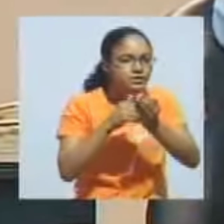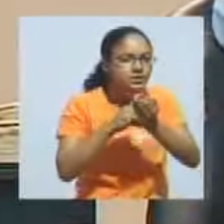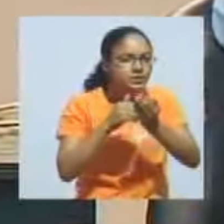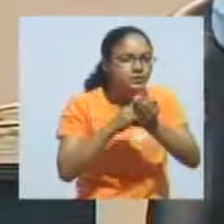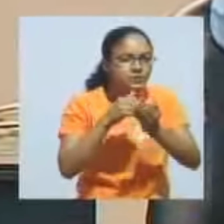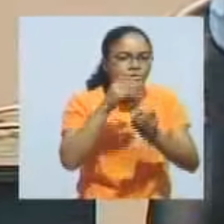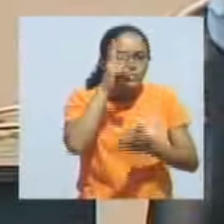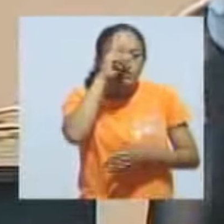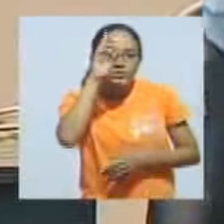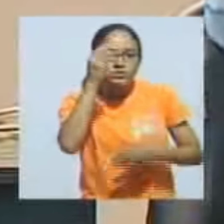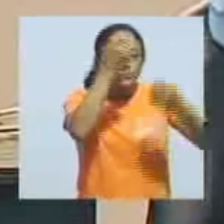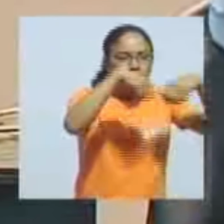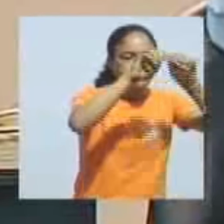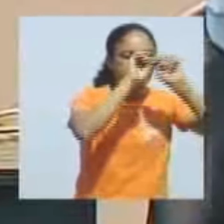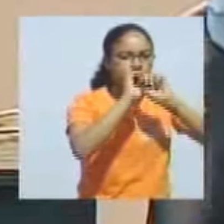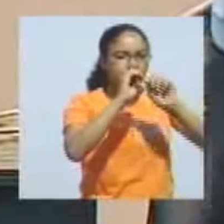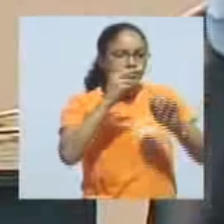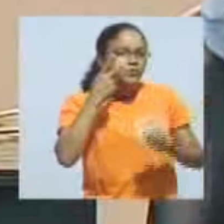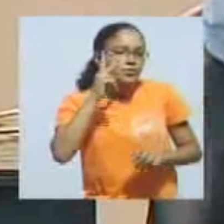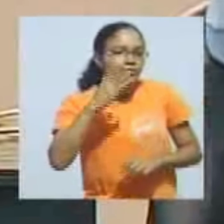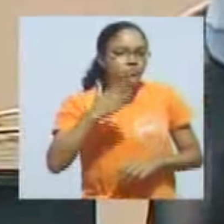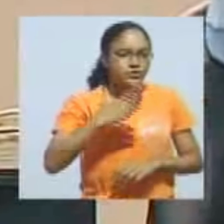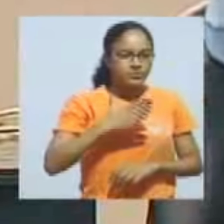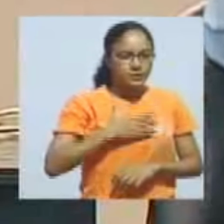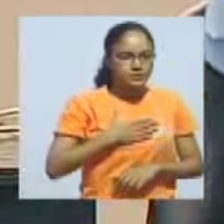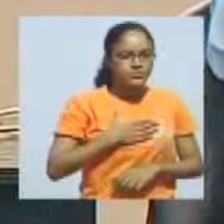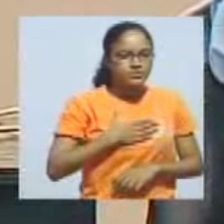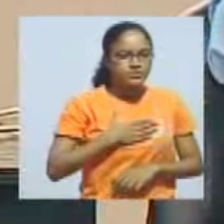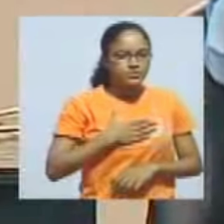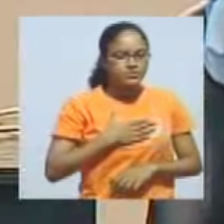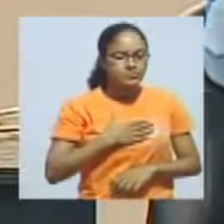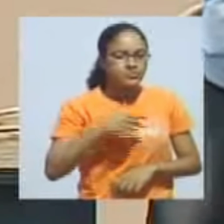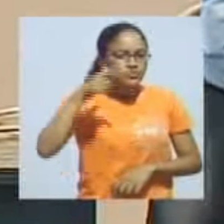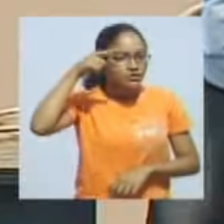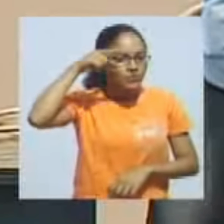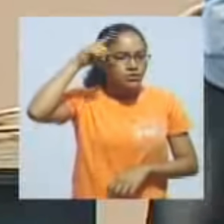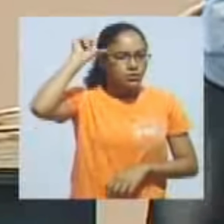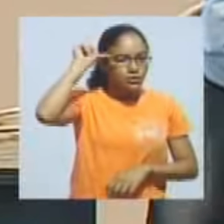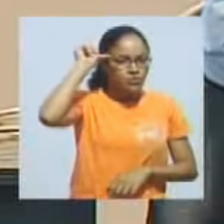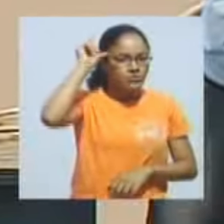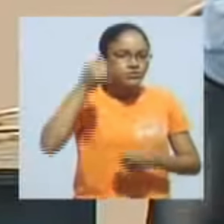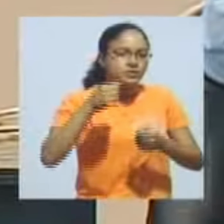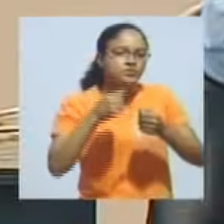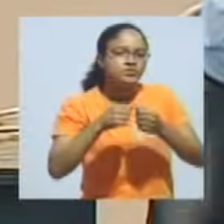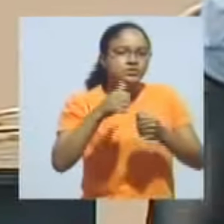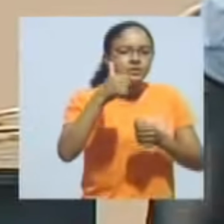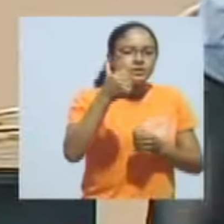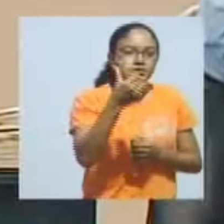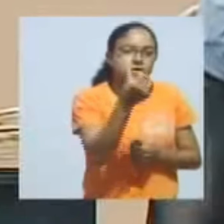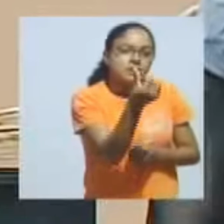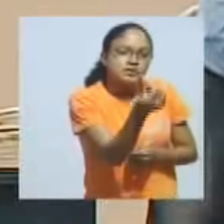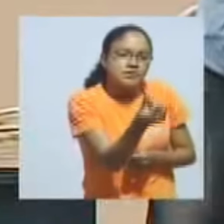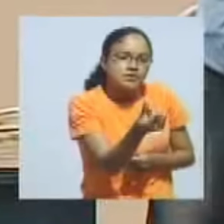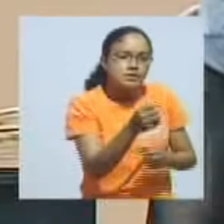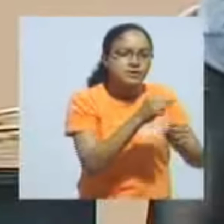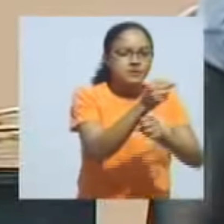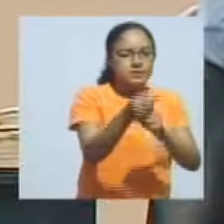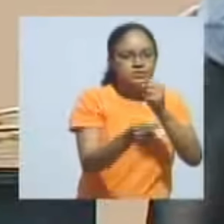maior? É para que eu tivesse absoluta certeza. Ontem eu fiz 16 anos de padre. É para